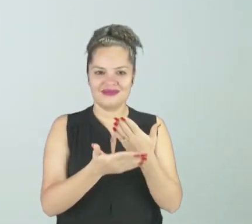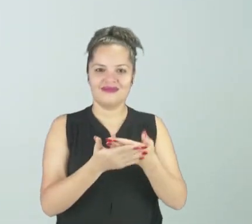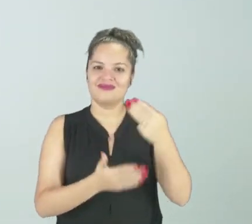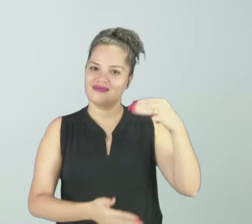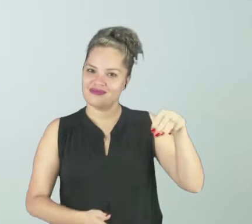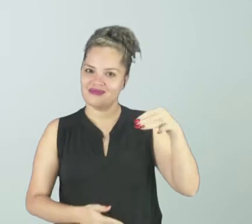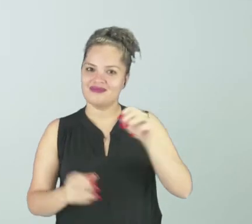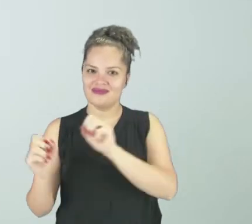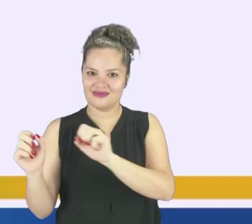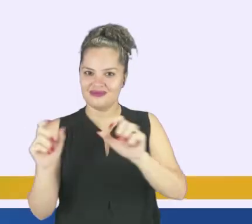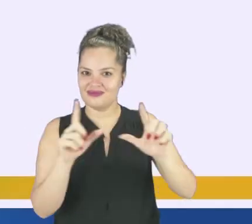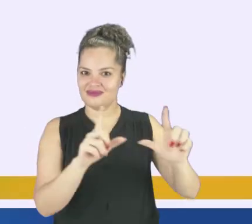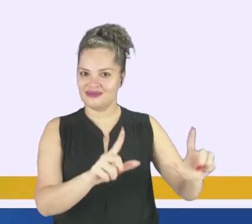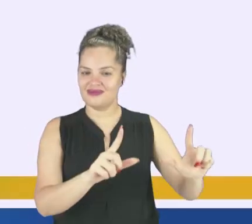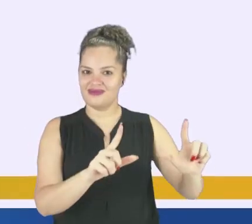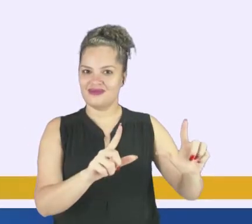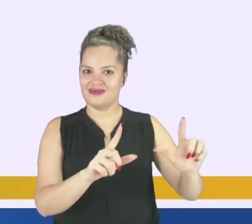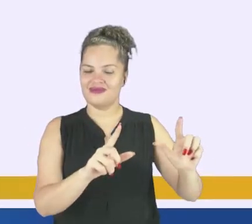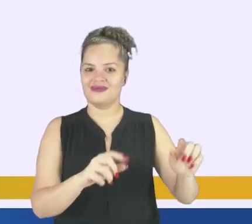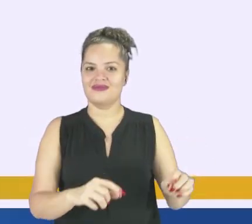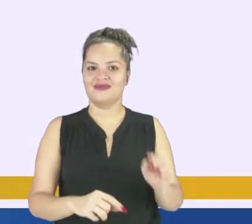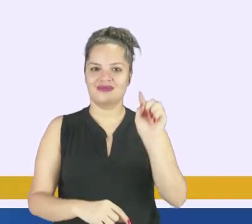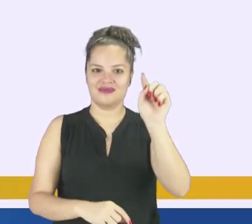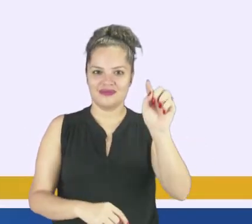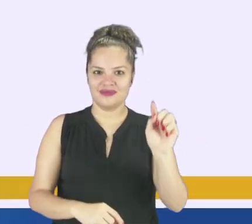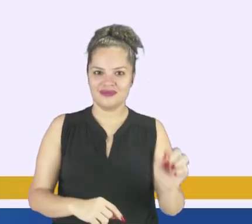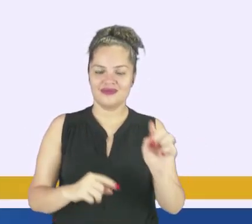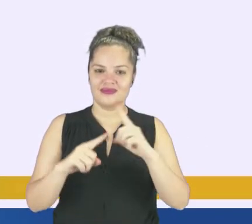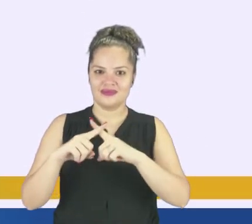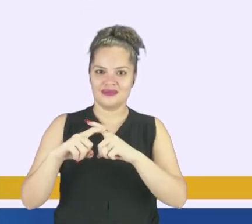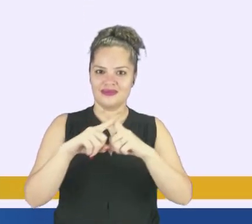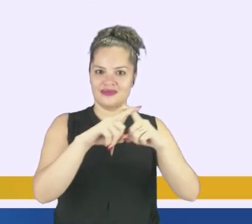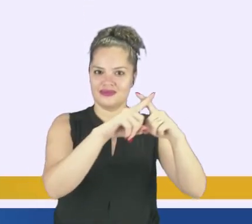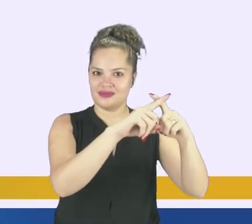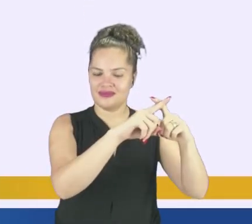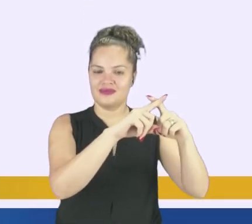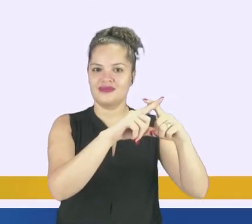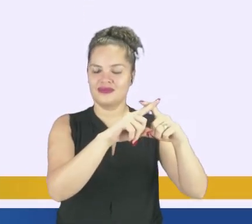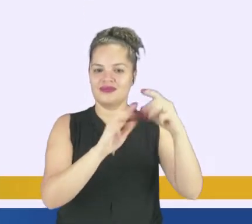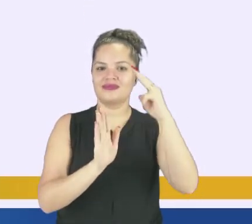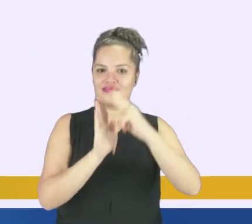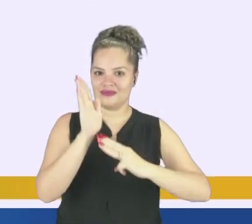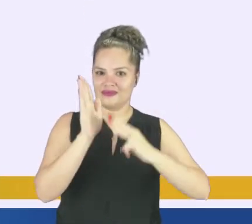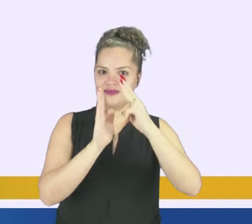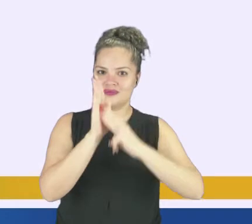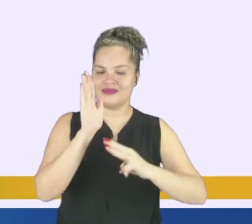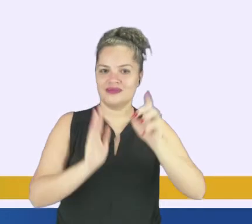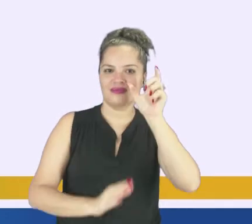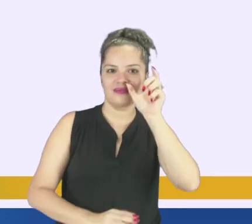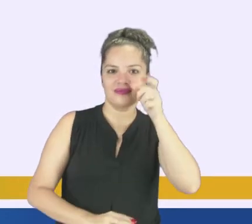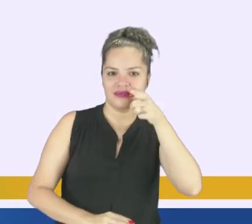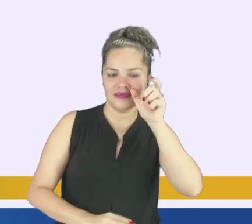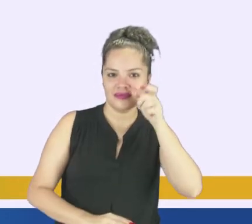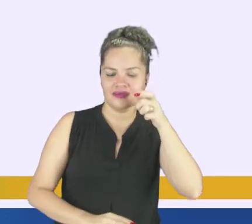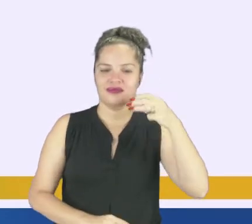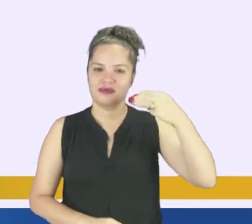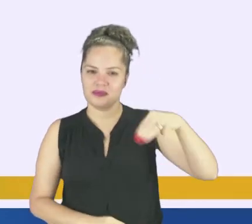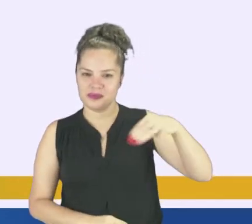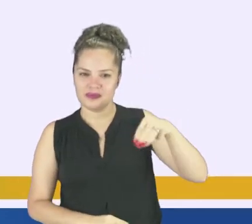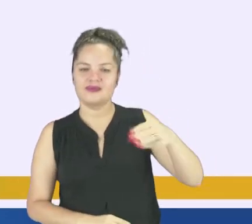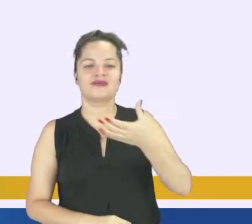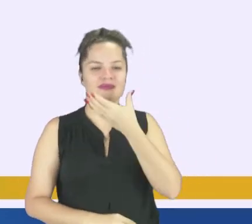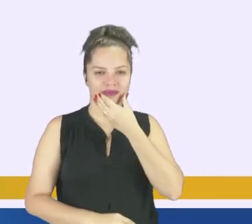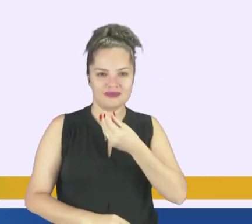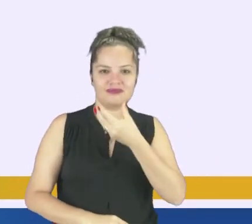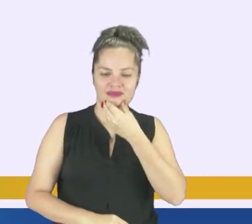Acompanhe. Divisão de polinômio, método de Descartes. O matemático e filósofo René Descartes criou